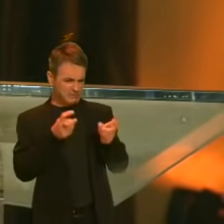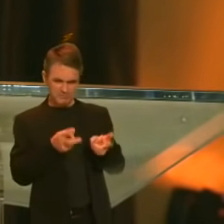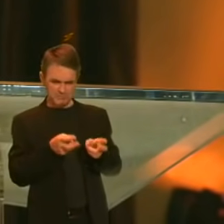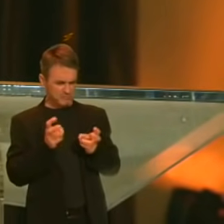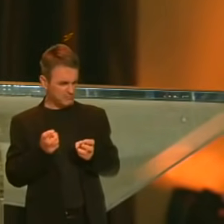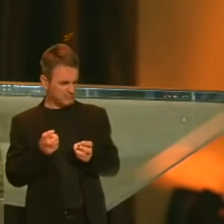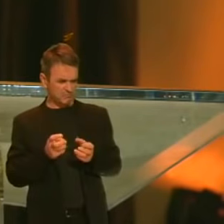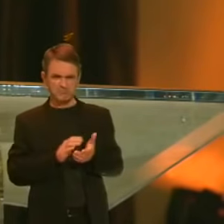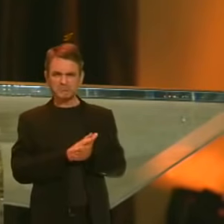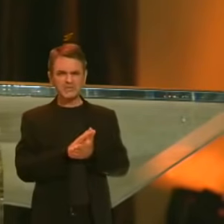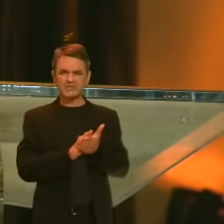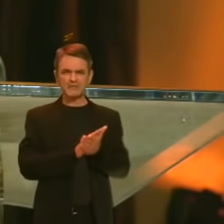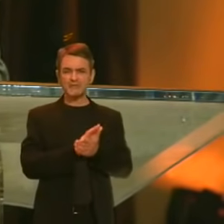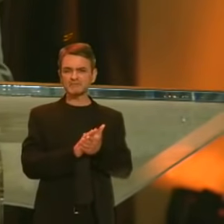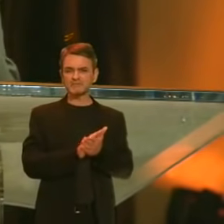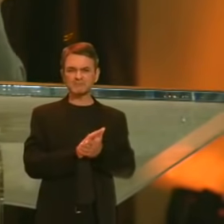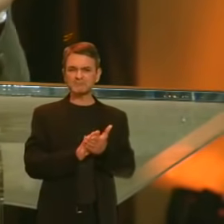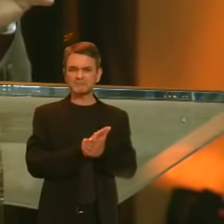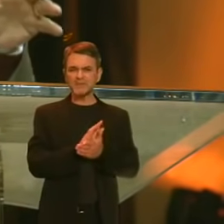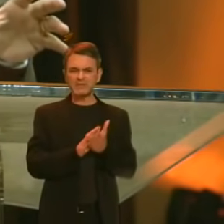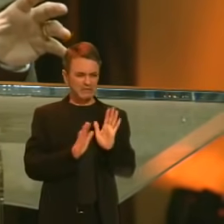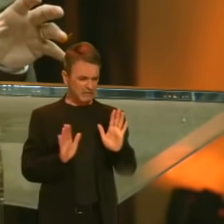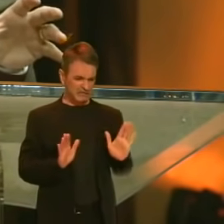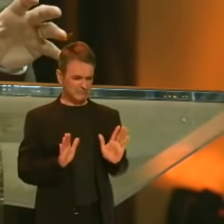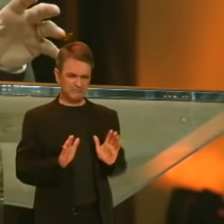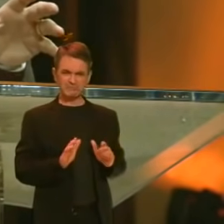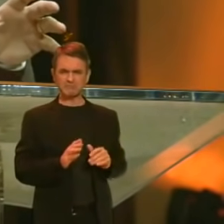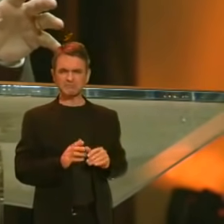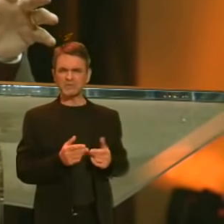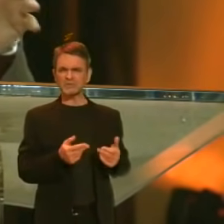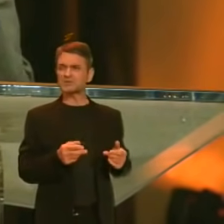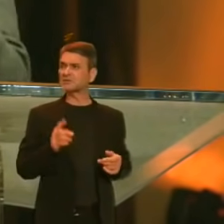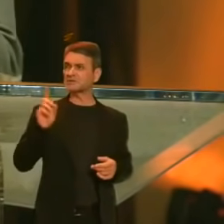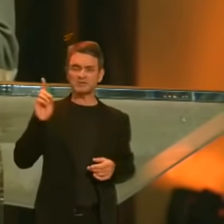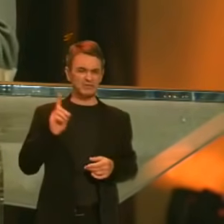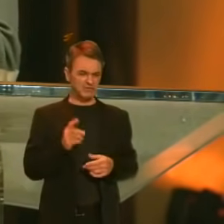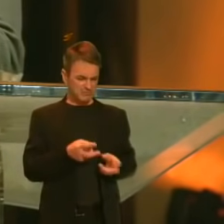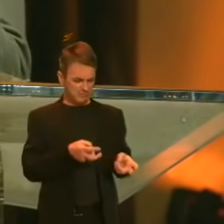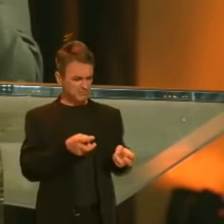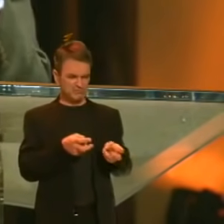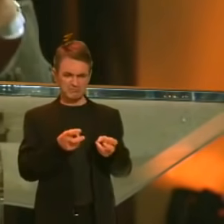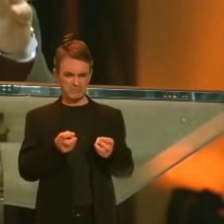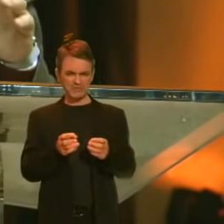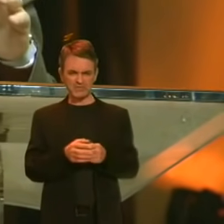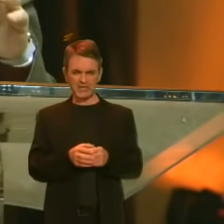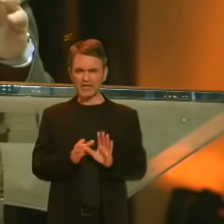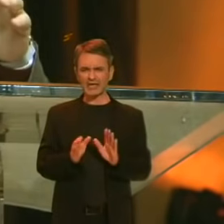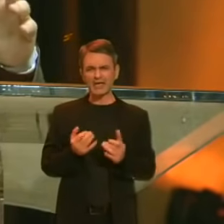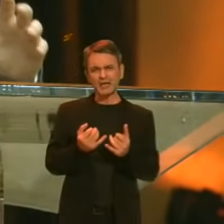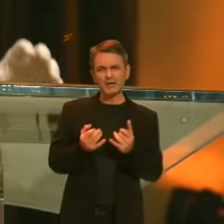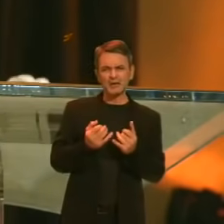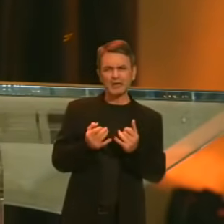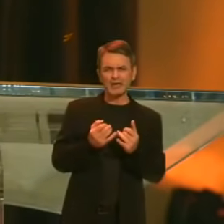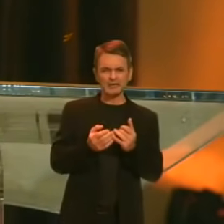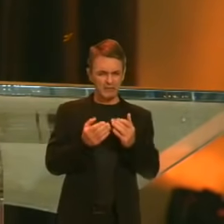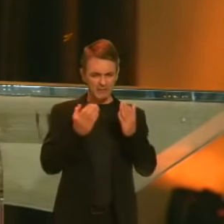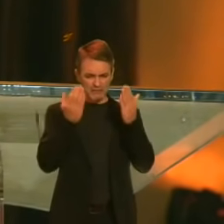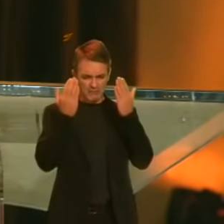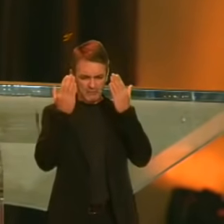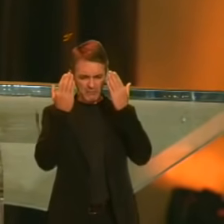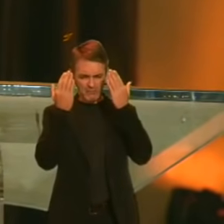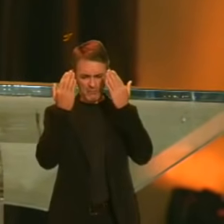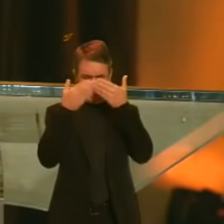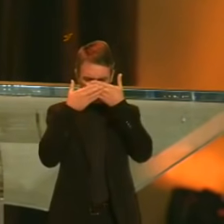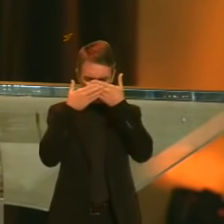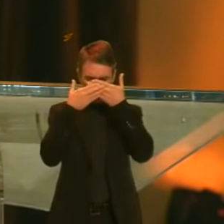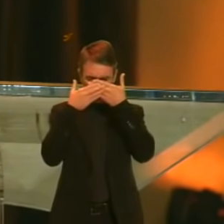perceber nada de Deus no mundo, uma cegueira espiritual